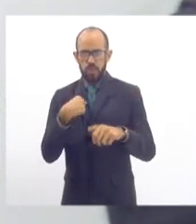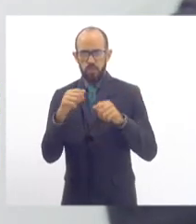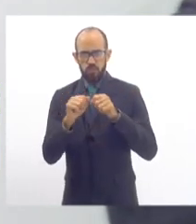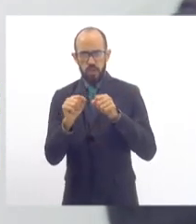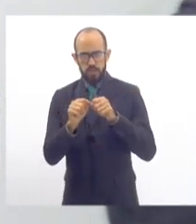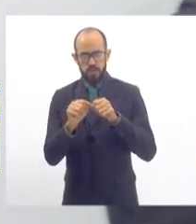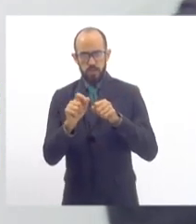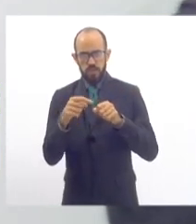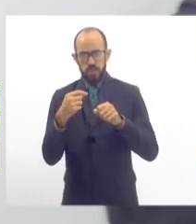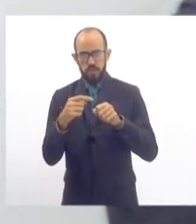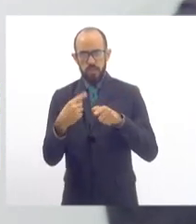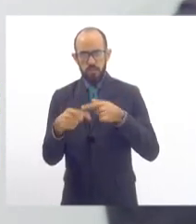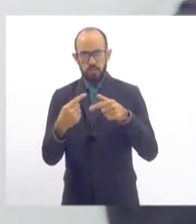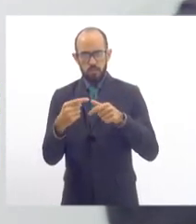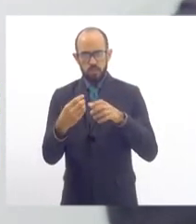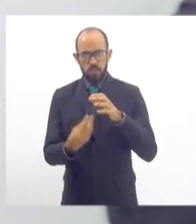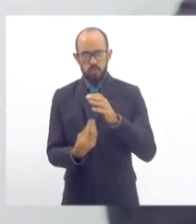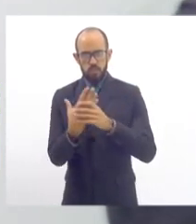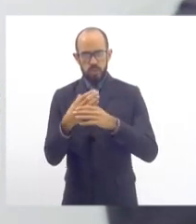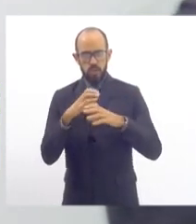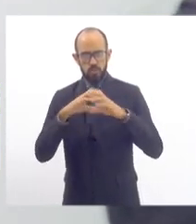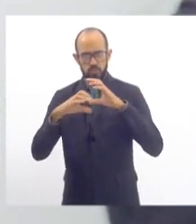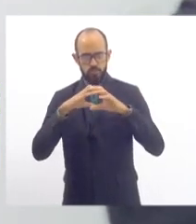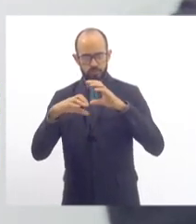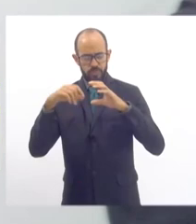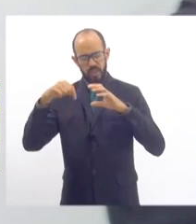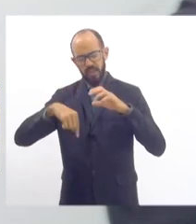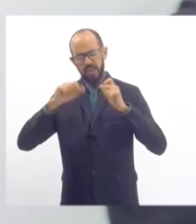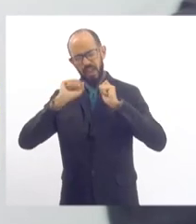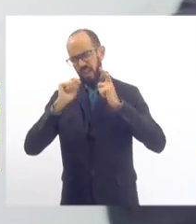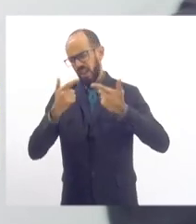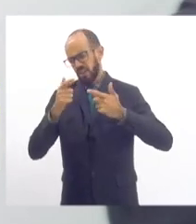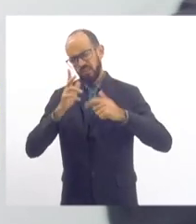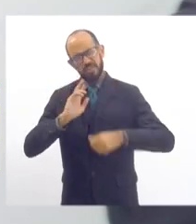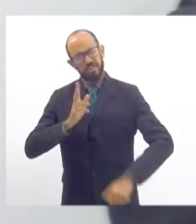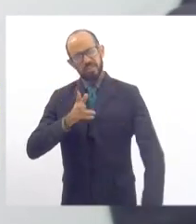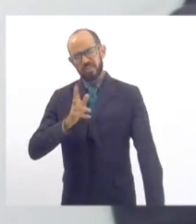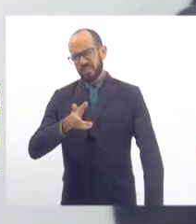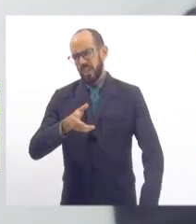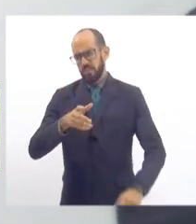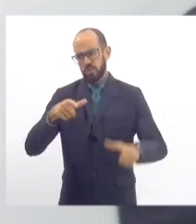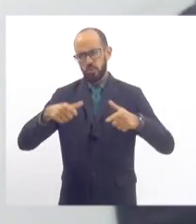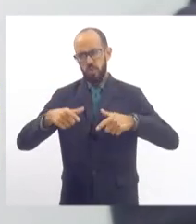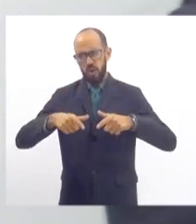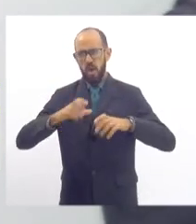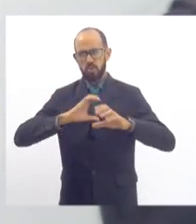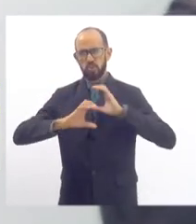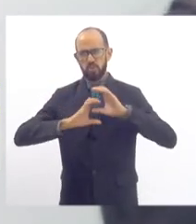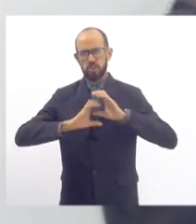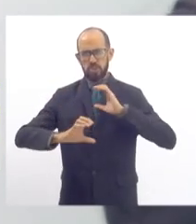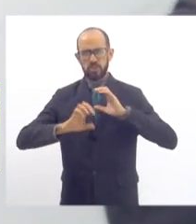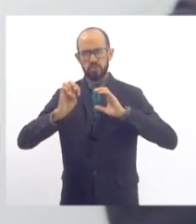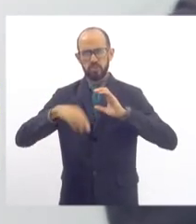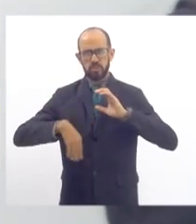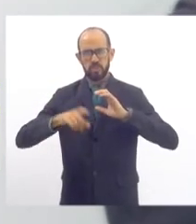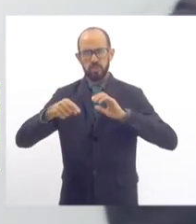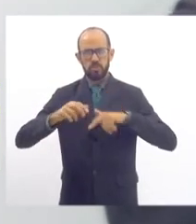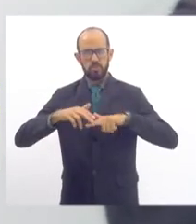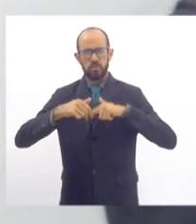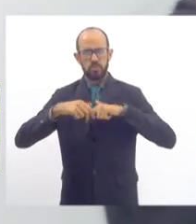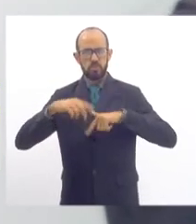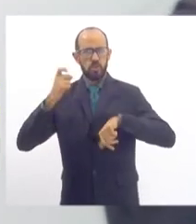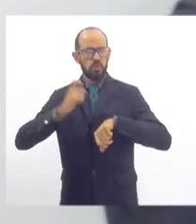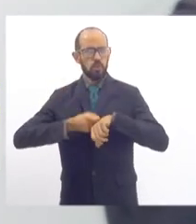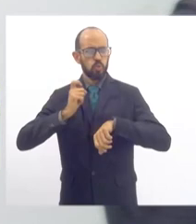gente, uma vez criado o diálogo, e essa casa sempre vai ser, a Comissão de Servidores sempre vai ser um ambiente de diálogo, por isso que fui muito duro aqui com a questão